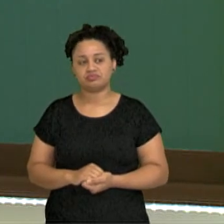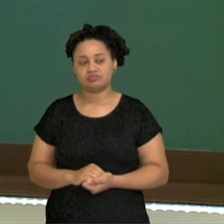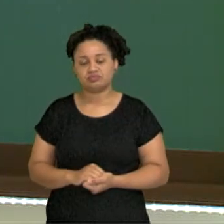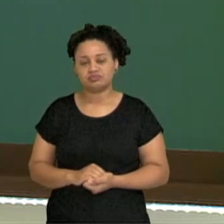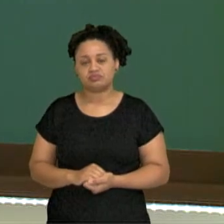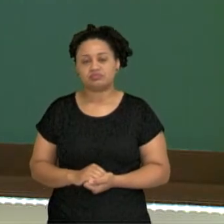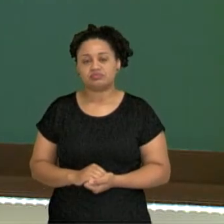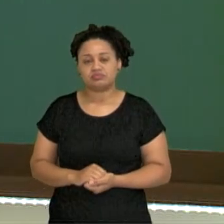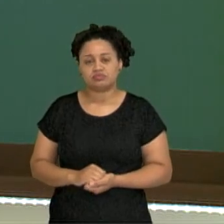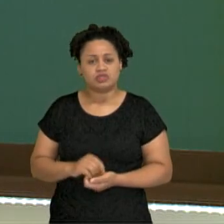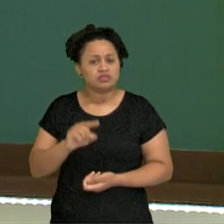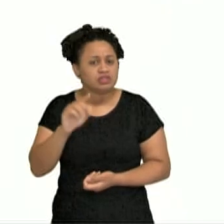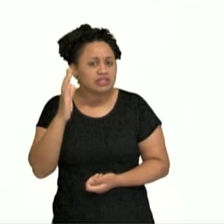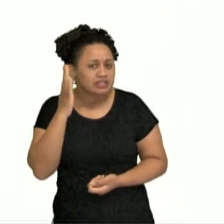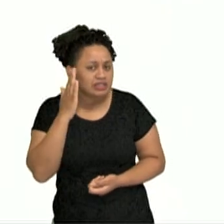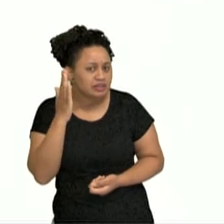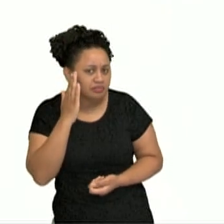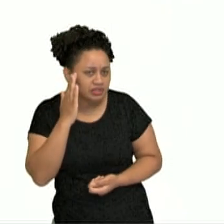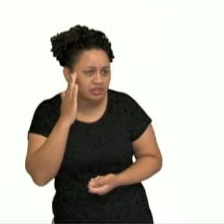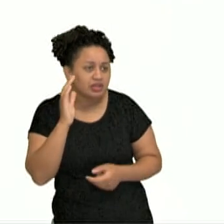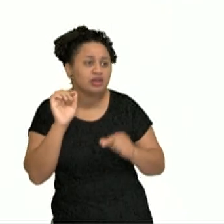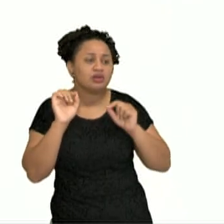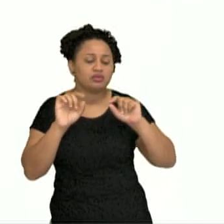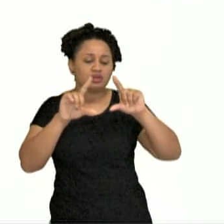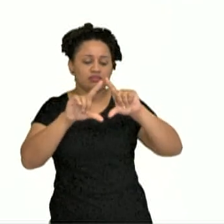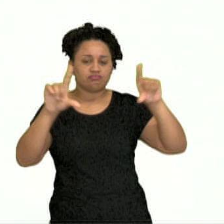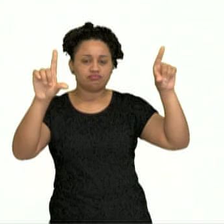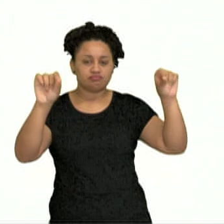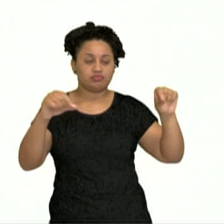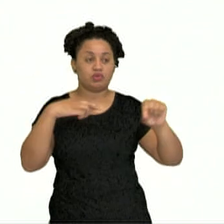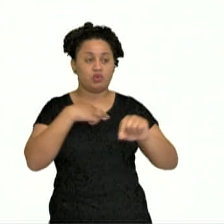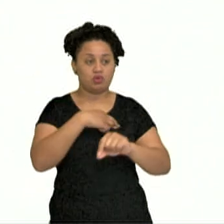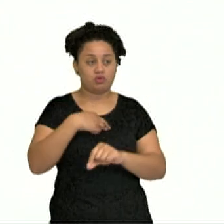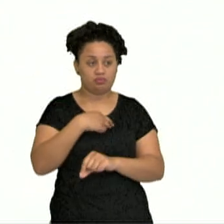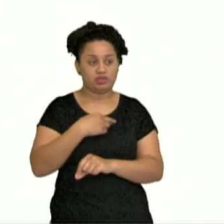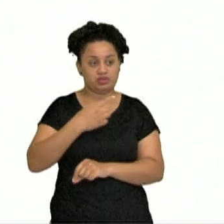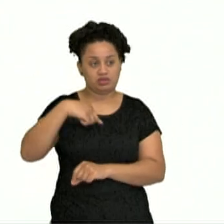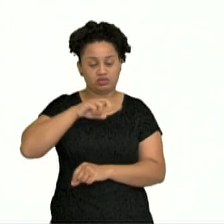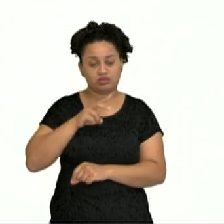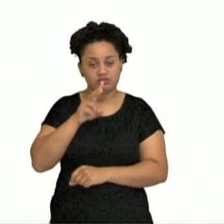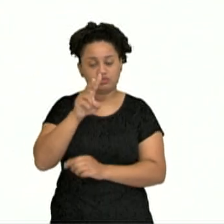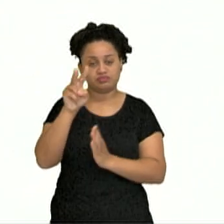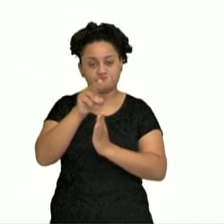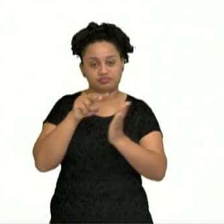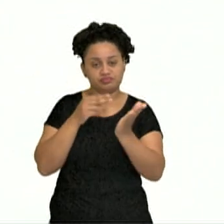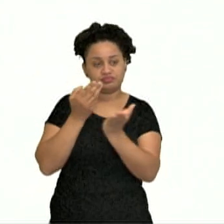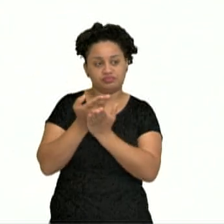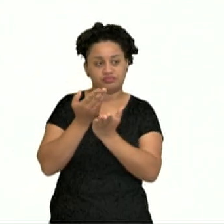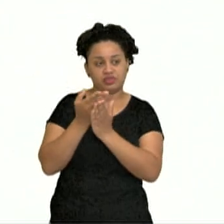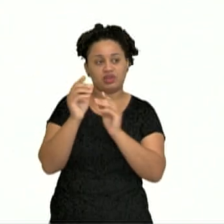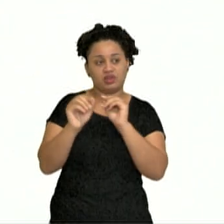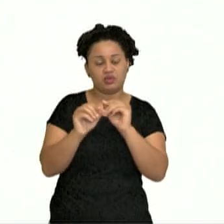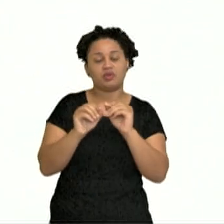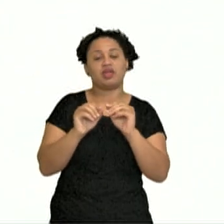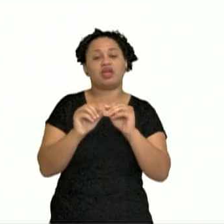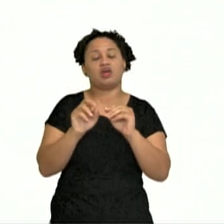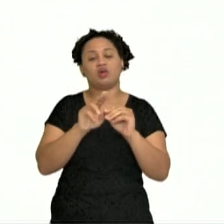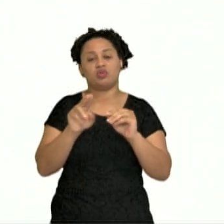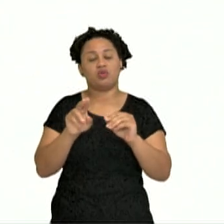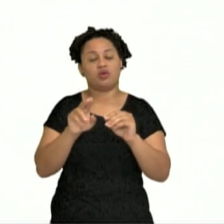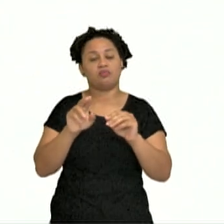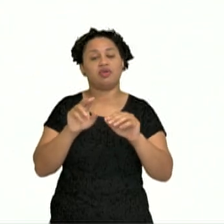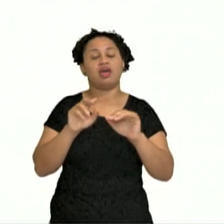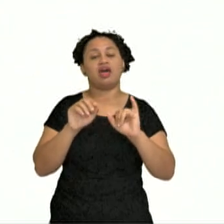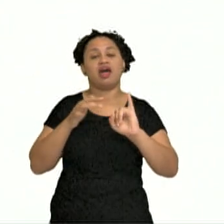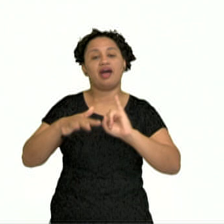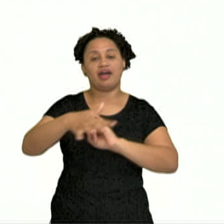Você sabia, que o fragmento de romance que nós continuaremos lendo nesta aula, chamado A Ilha Perdida, é